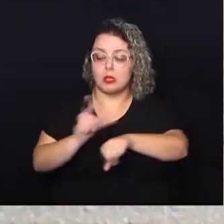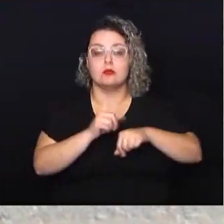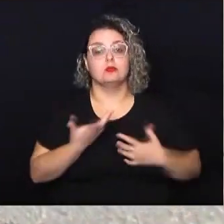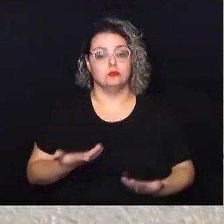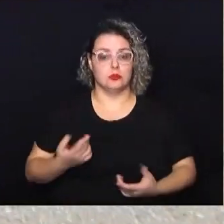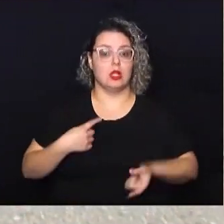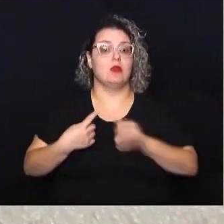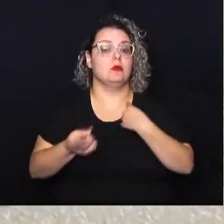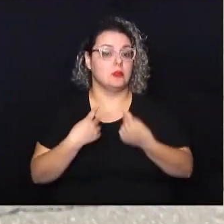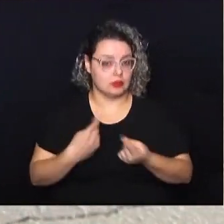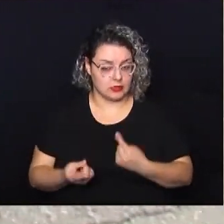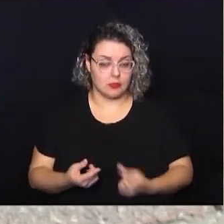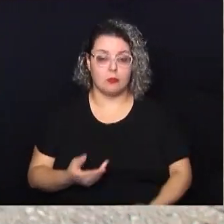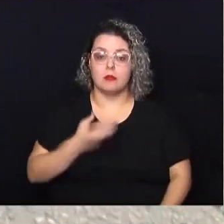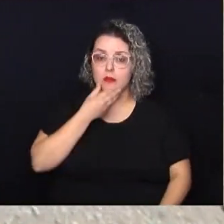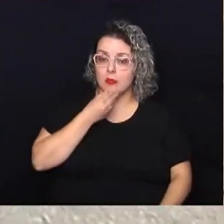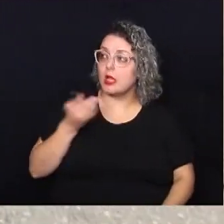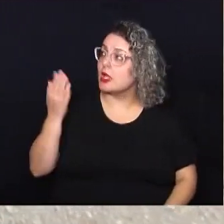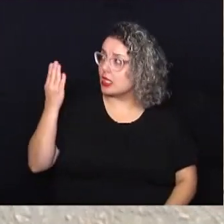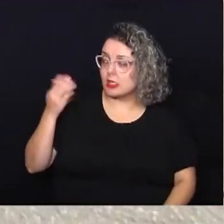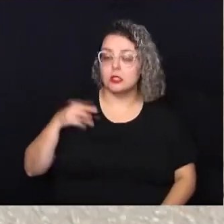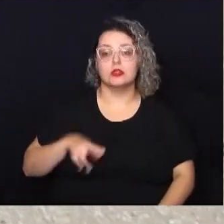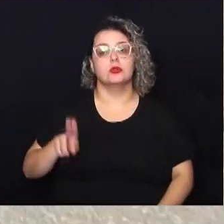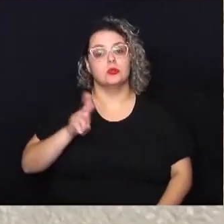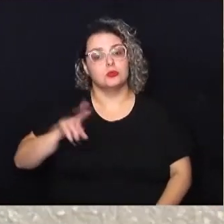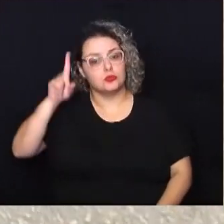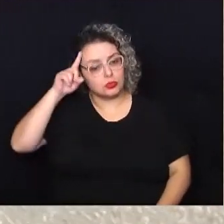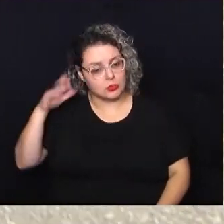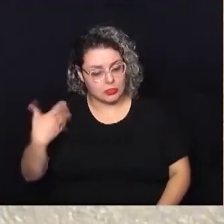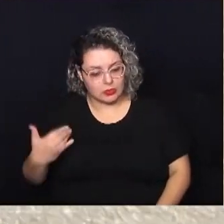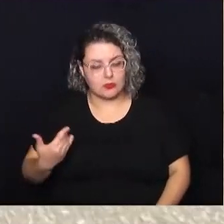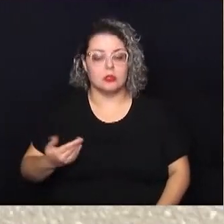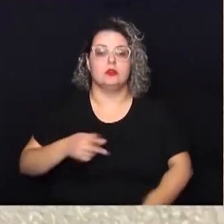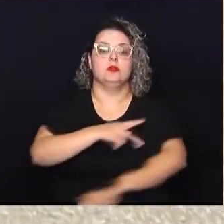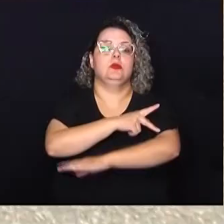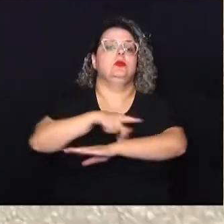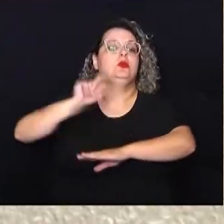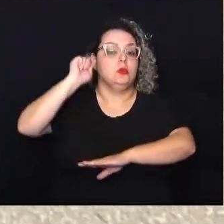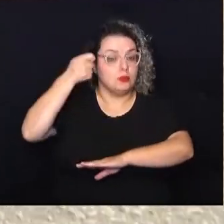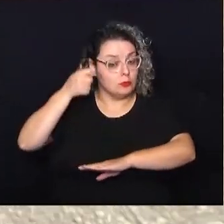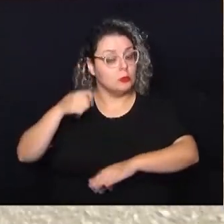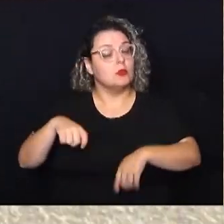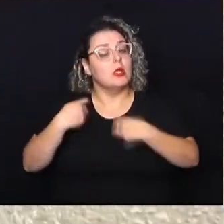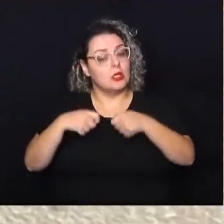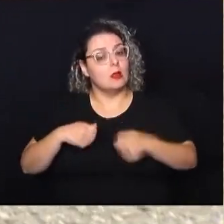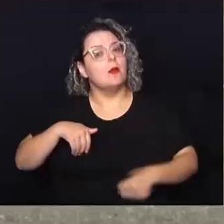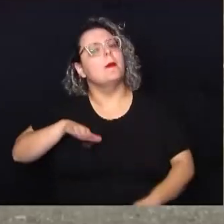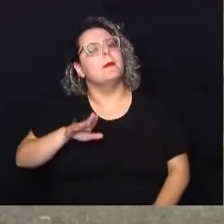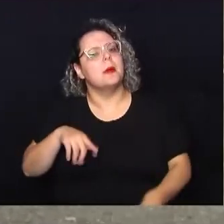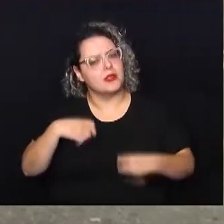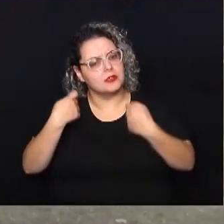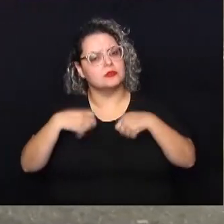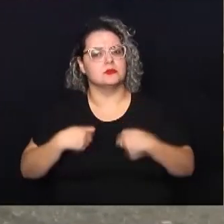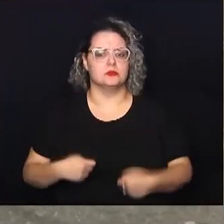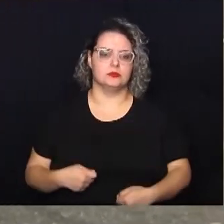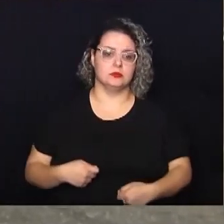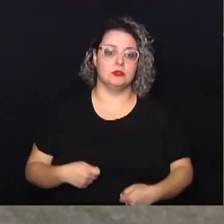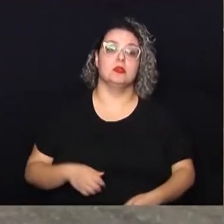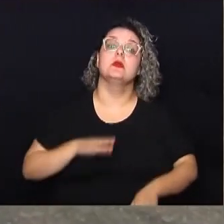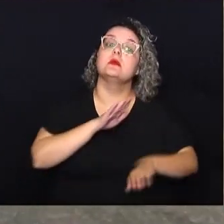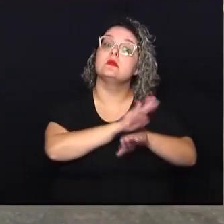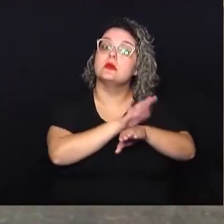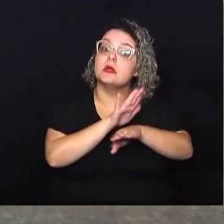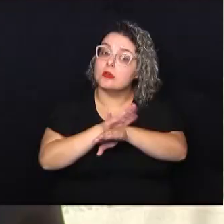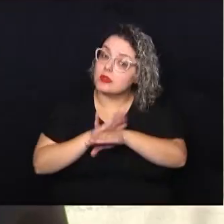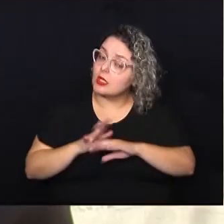avenida. Para ele, que usa a via diariamente, a restauração do asfalto é mais do que necessária e vai ajudar